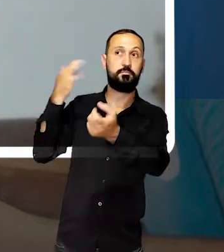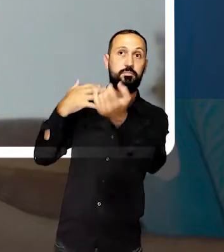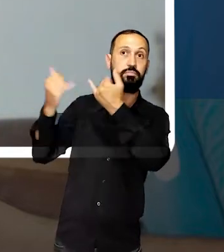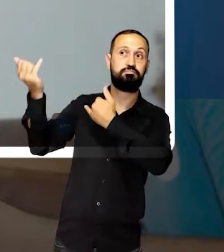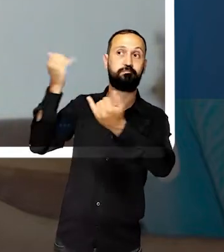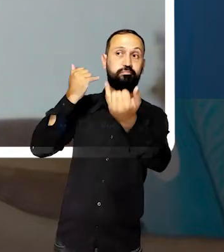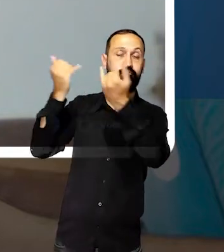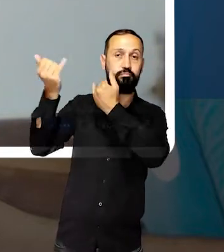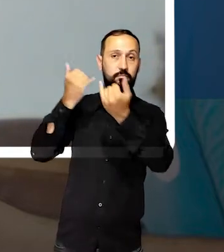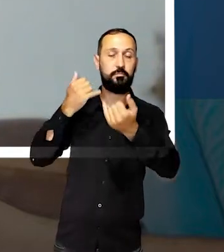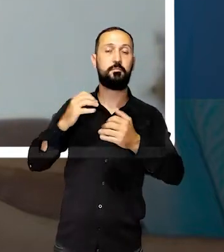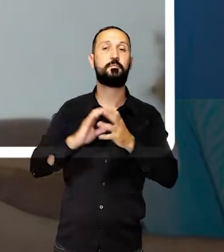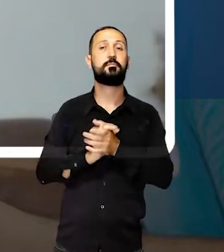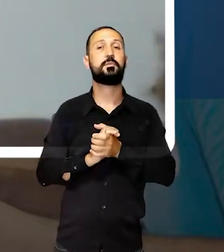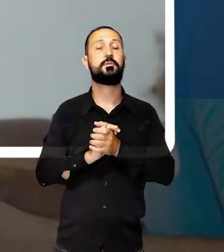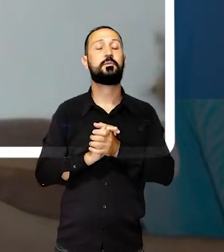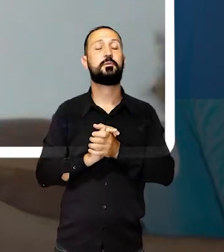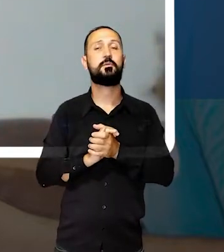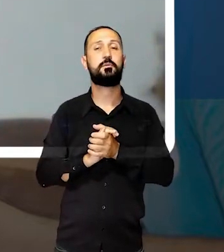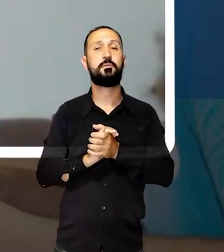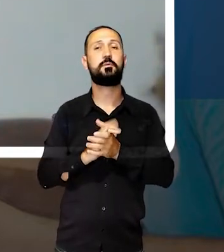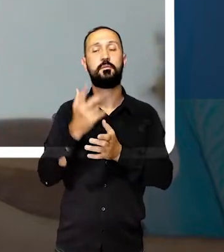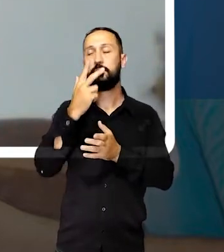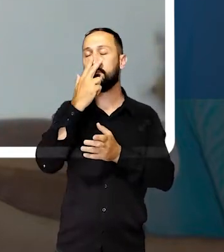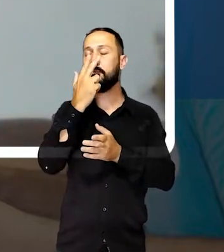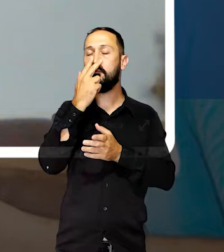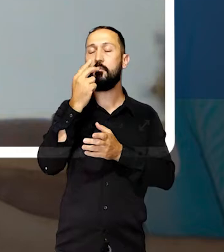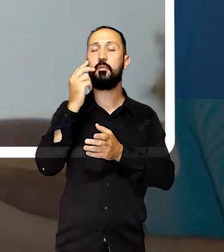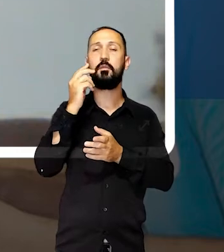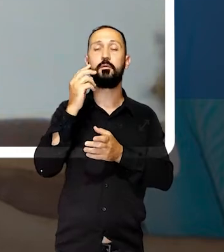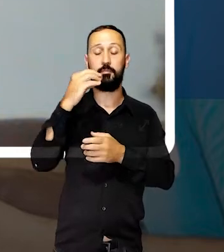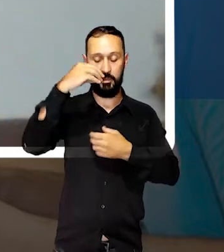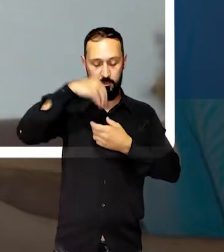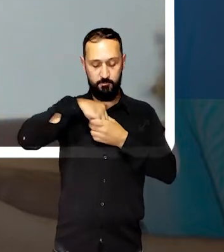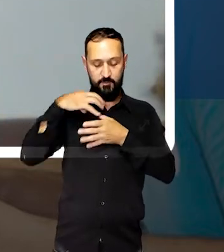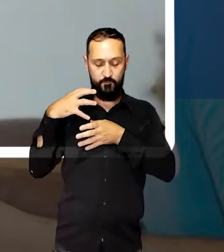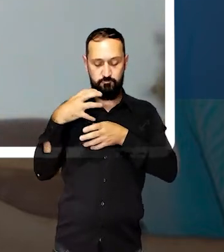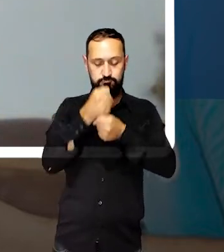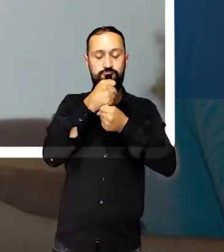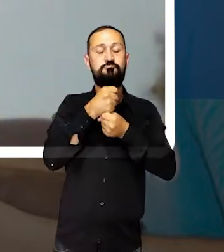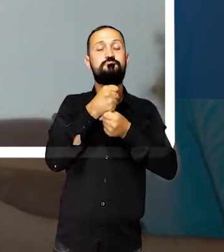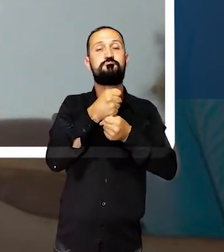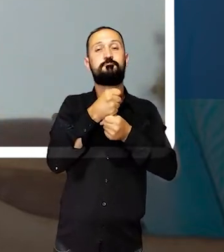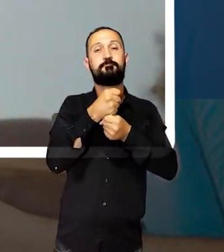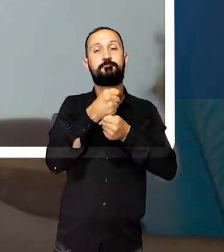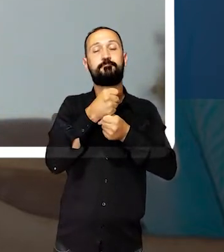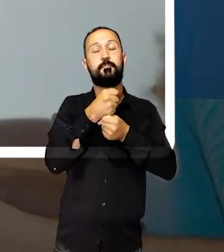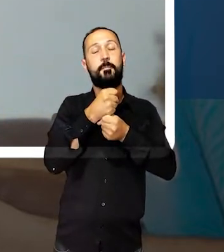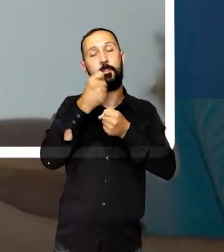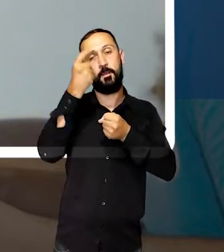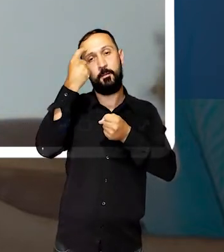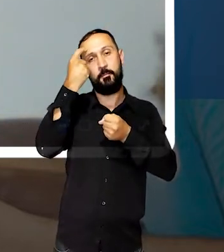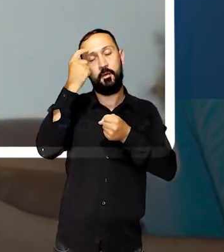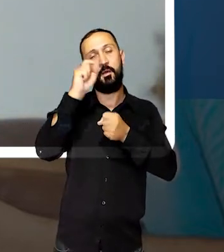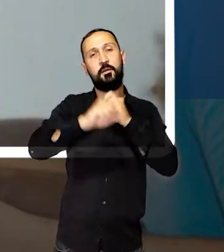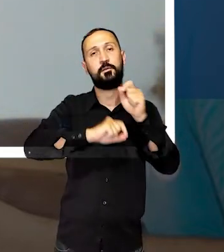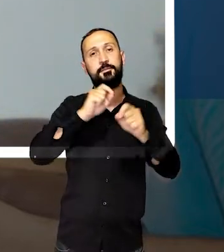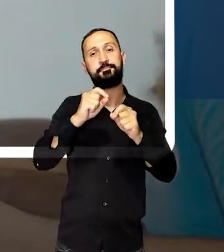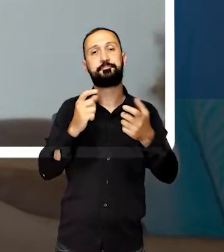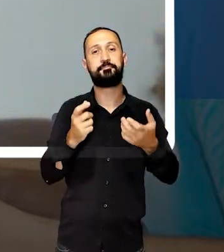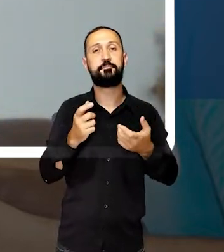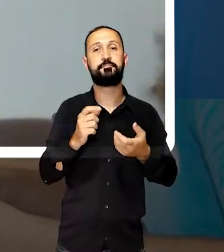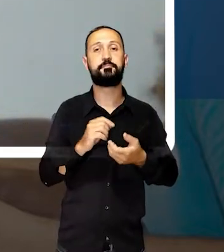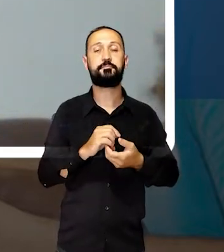foram contadas, tudo isso ficou arraigado dentro de mim. Eu considero que